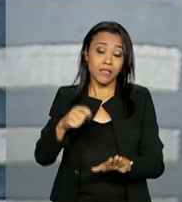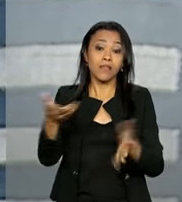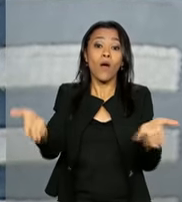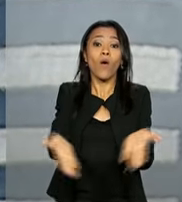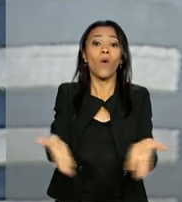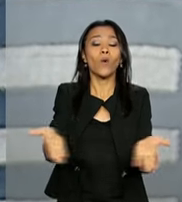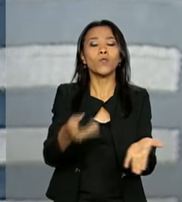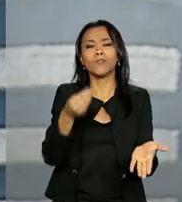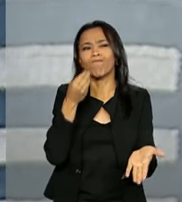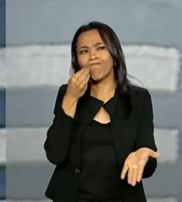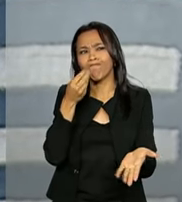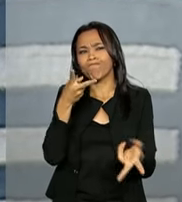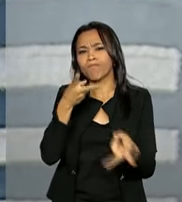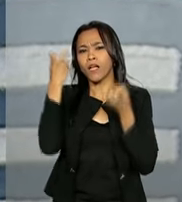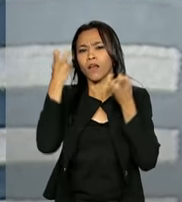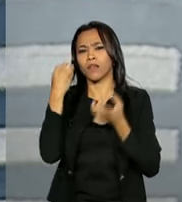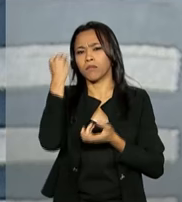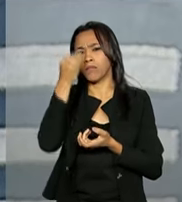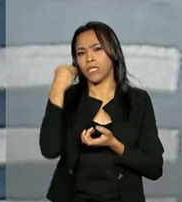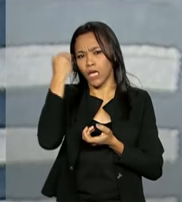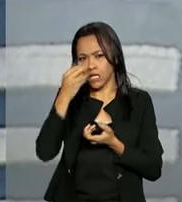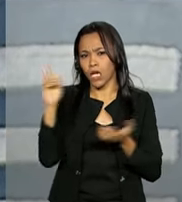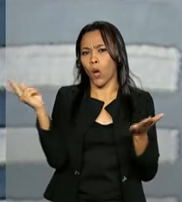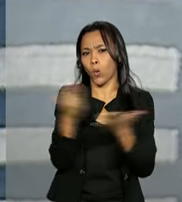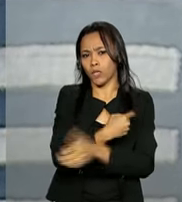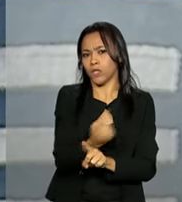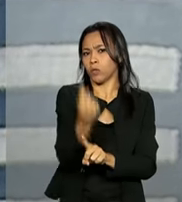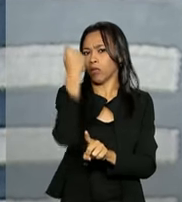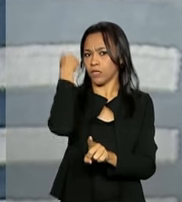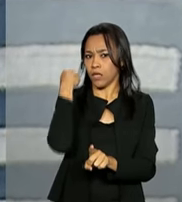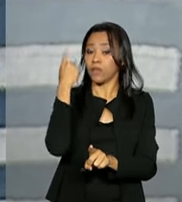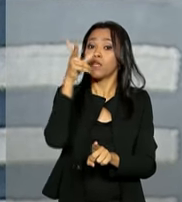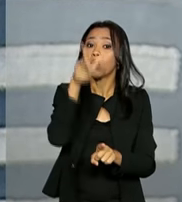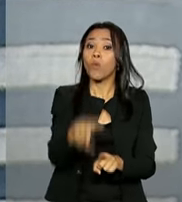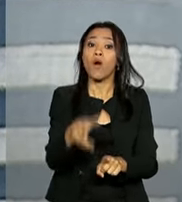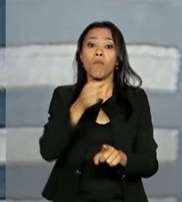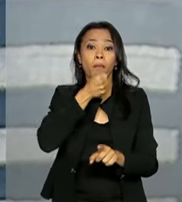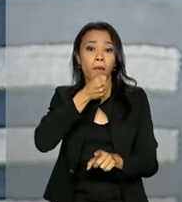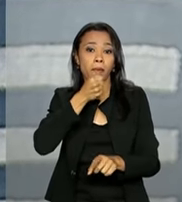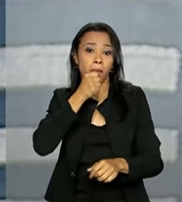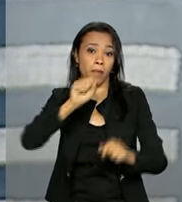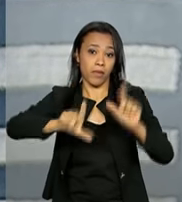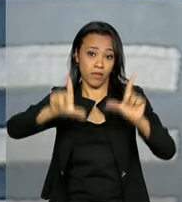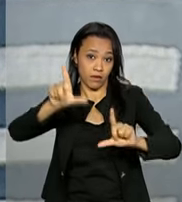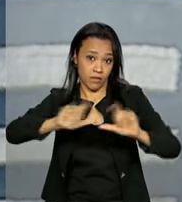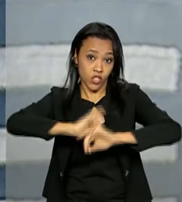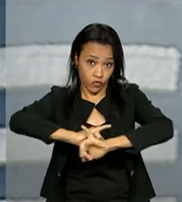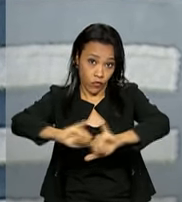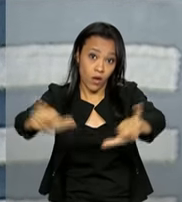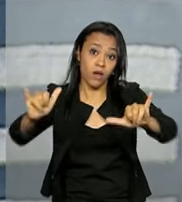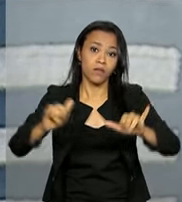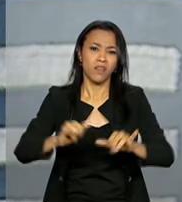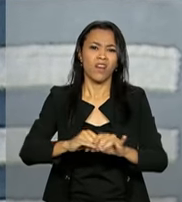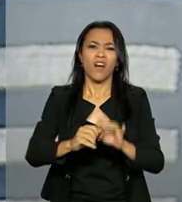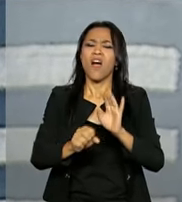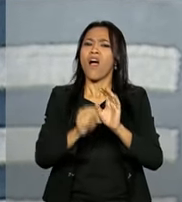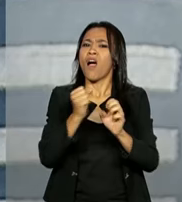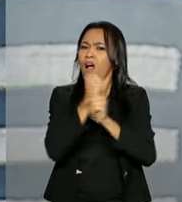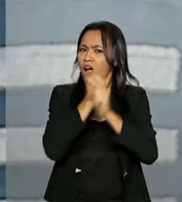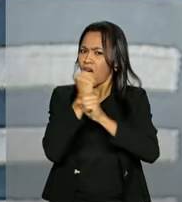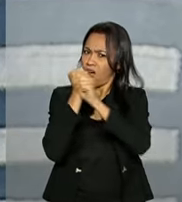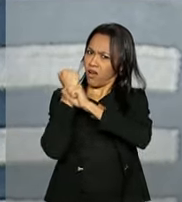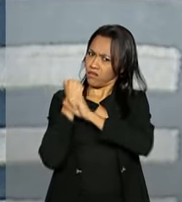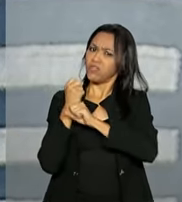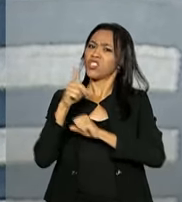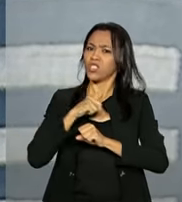hoje como uma experiência Porque como diziam os amigos da ensa Há muitas décadas havia um cenário de